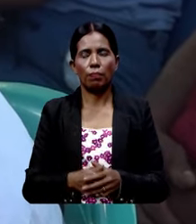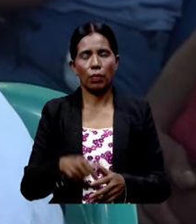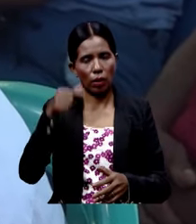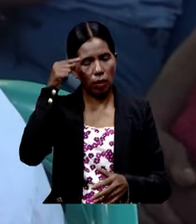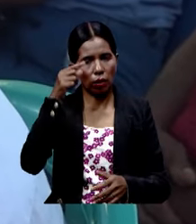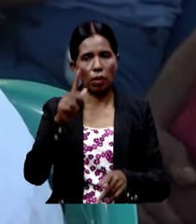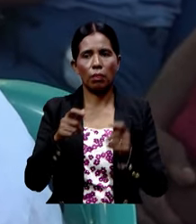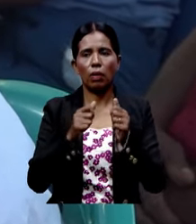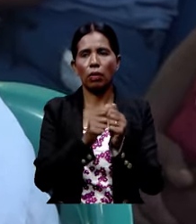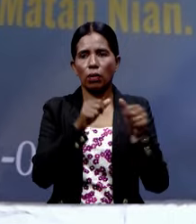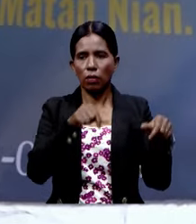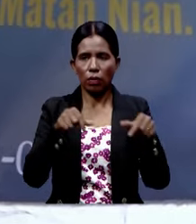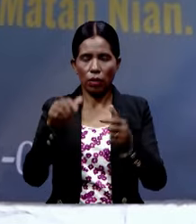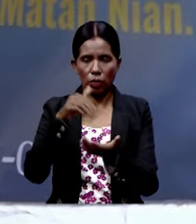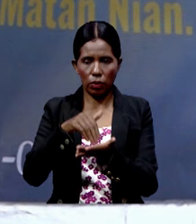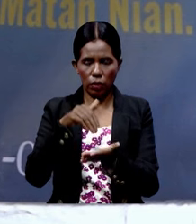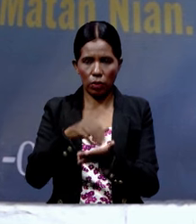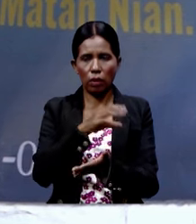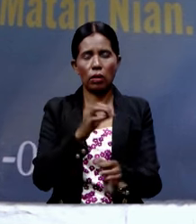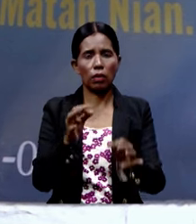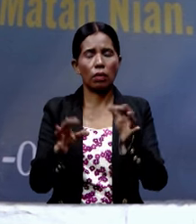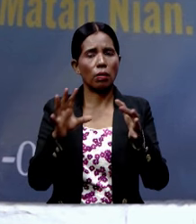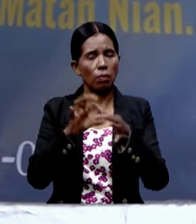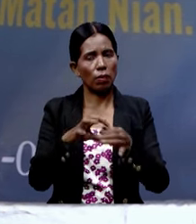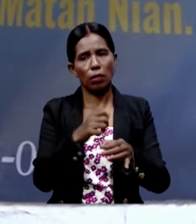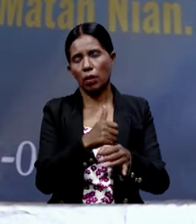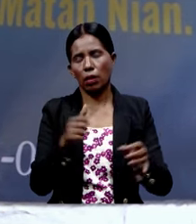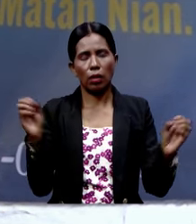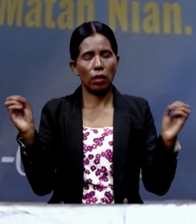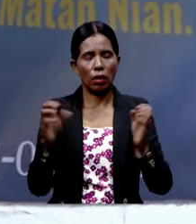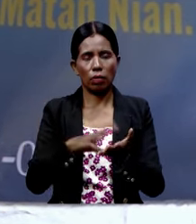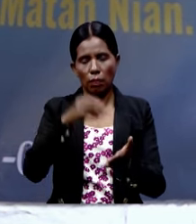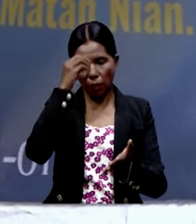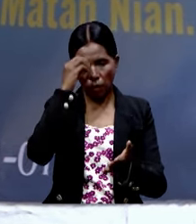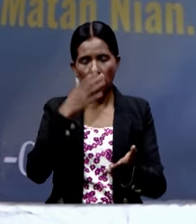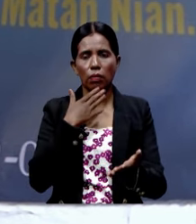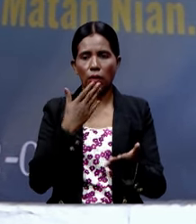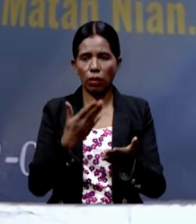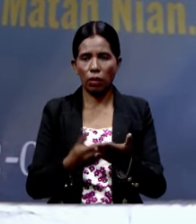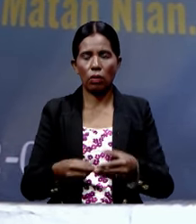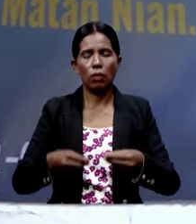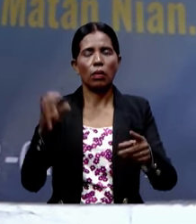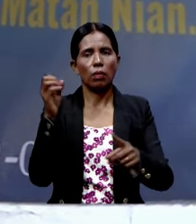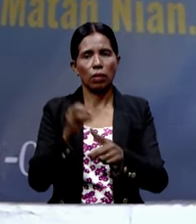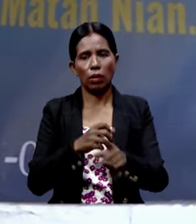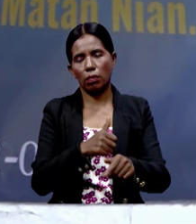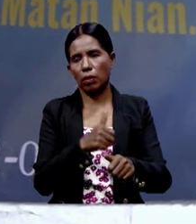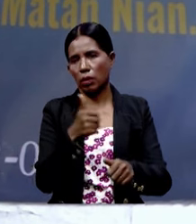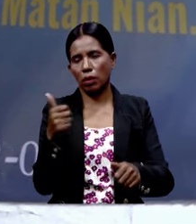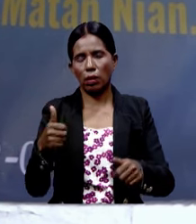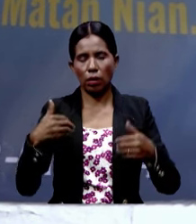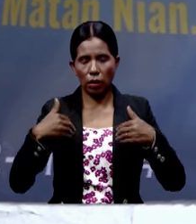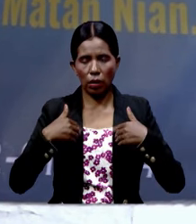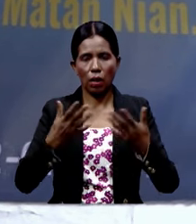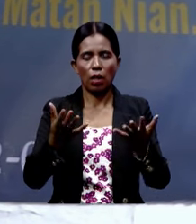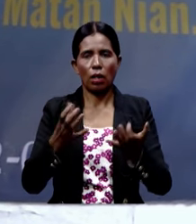encoraja deficiente Sira a tu estuda, caric membro balun lai a vontade a tu aprende, dia clio fo oportunidade ba Sira seluk nebe i a